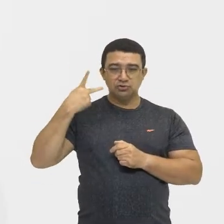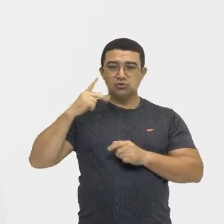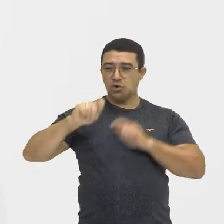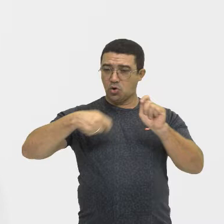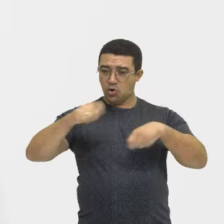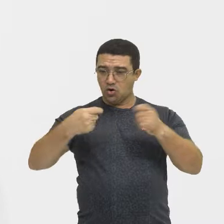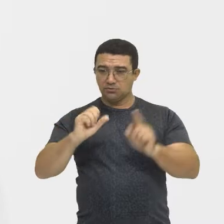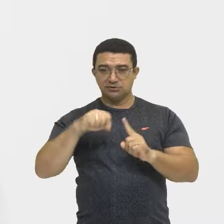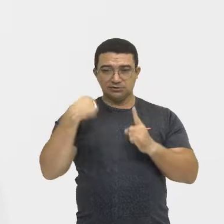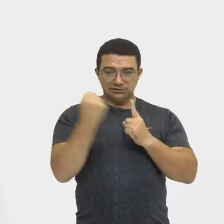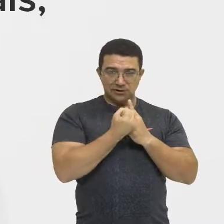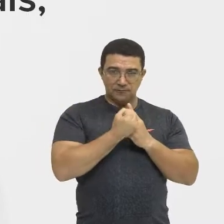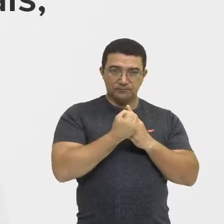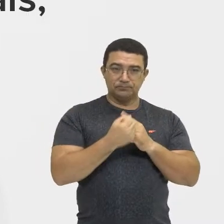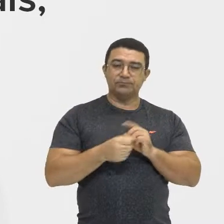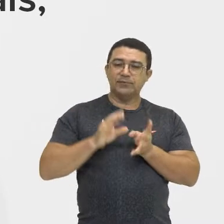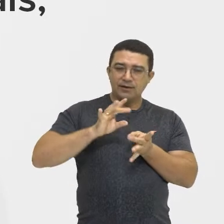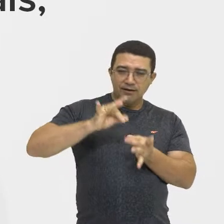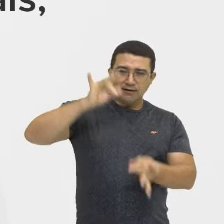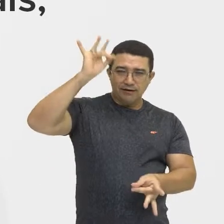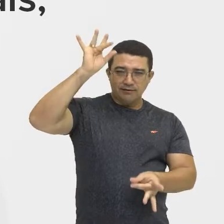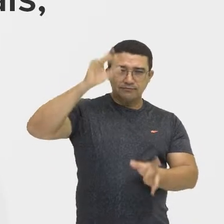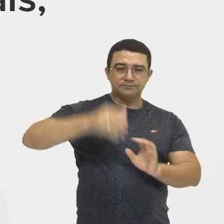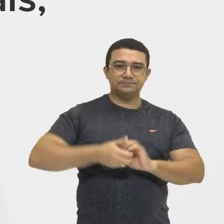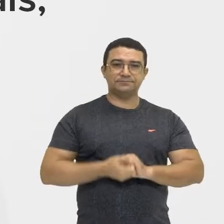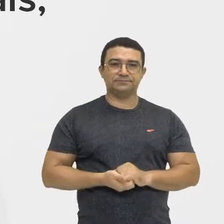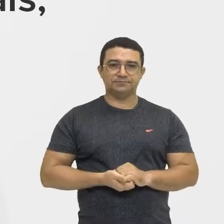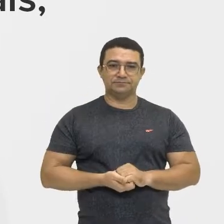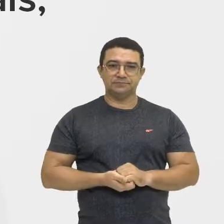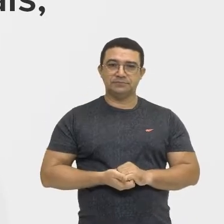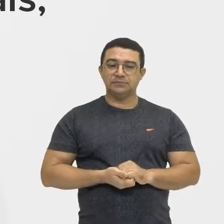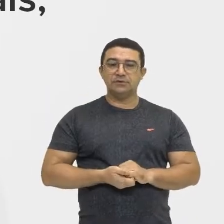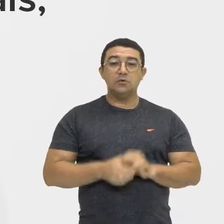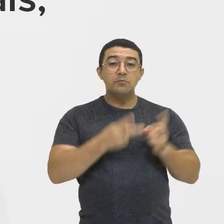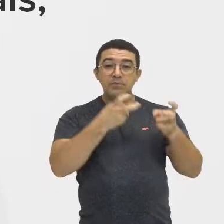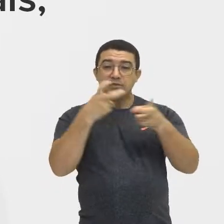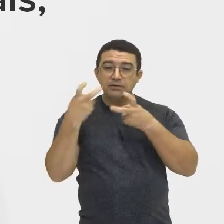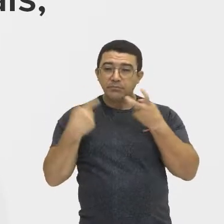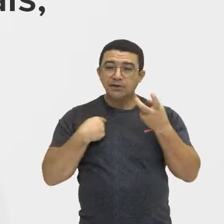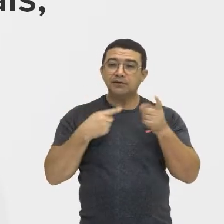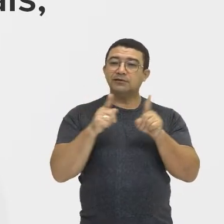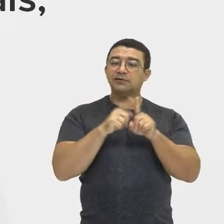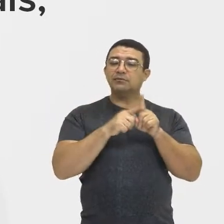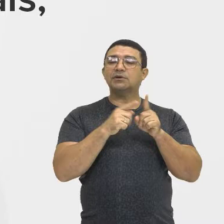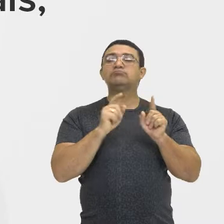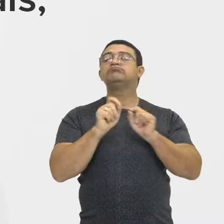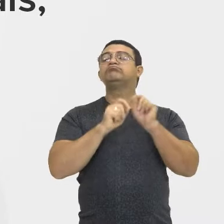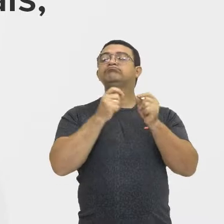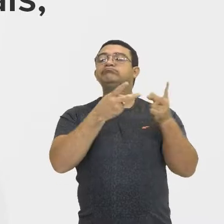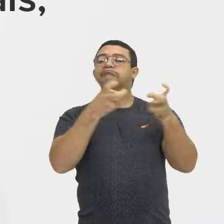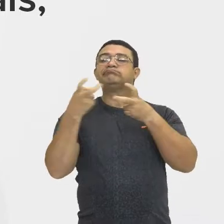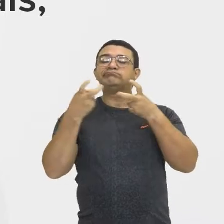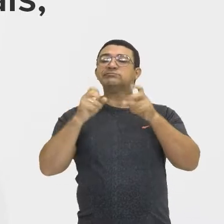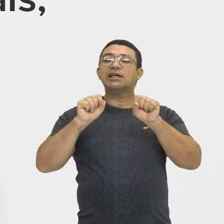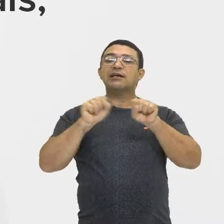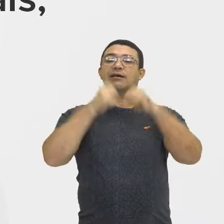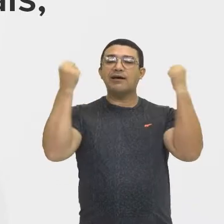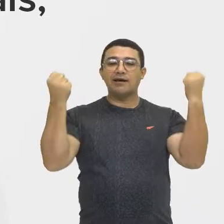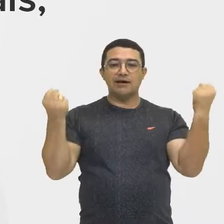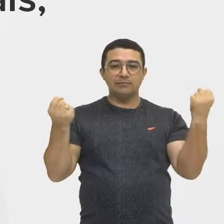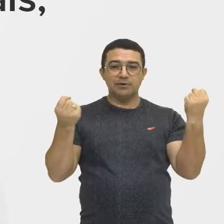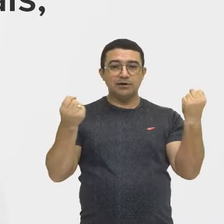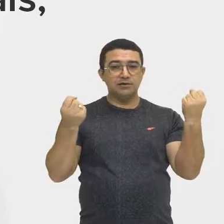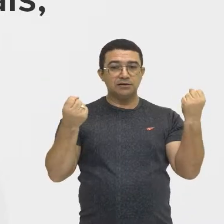bom. Detalhamento, vamos lá. Olha o detalhamento: identificação e assimilação de rupturas